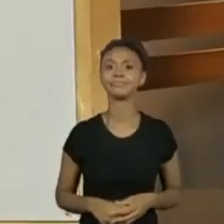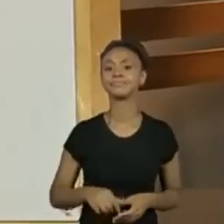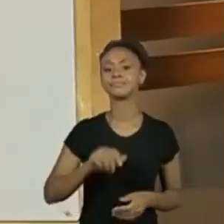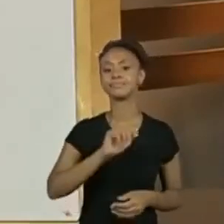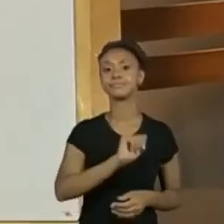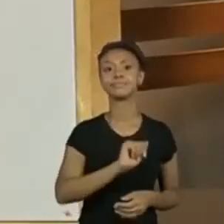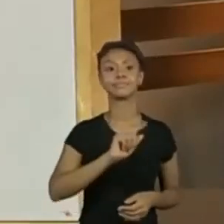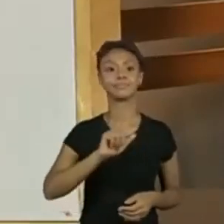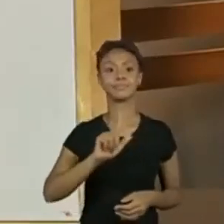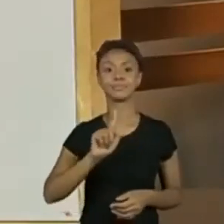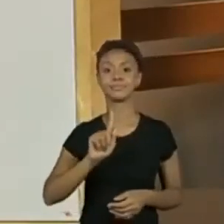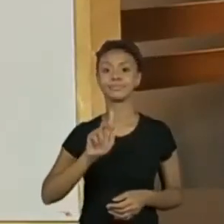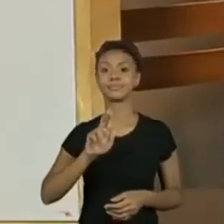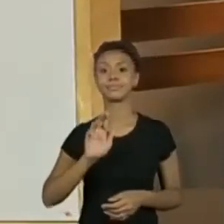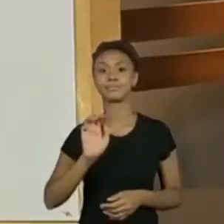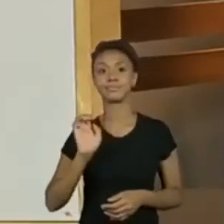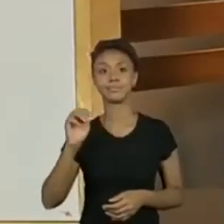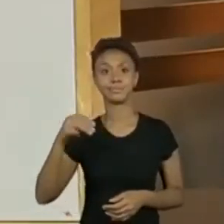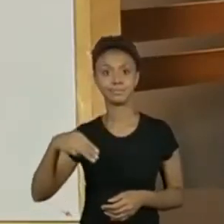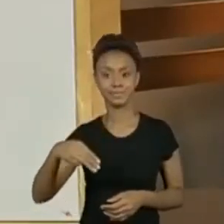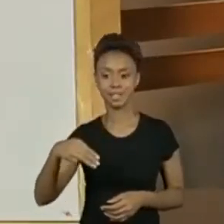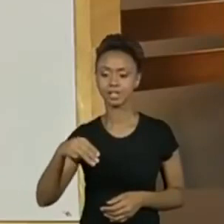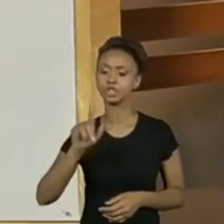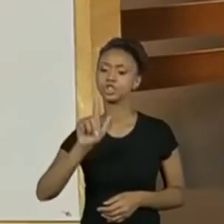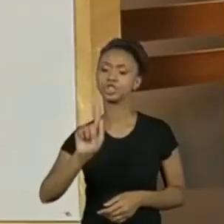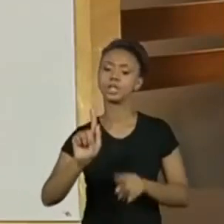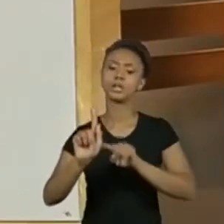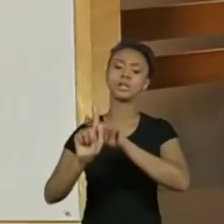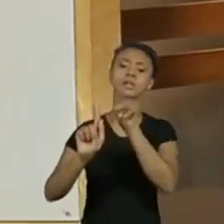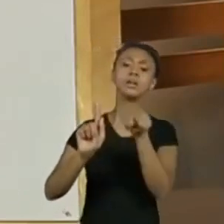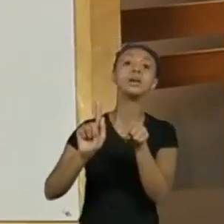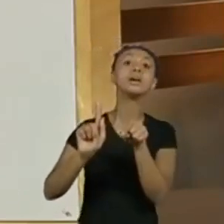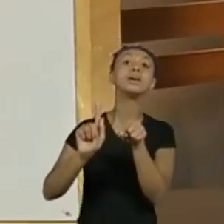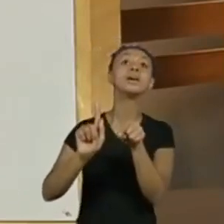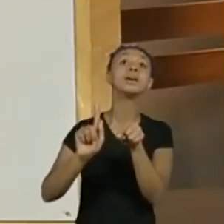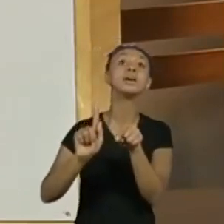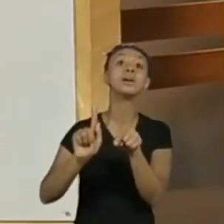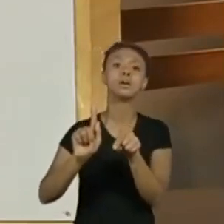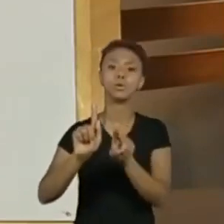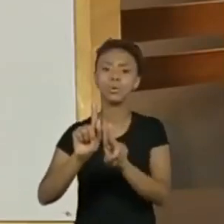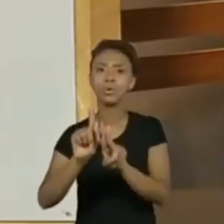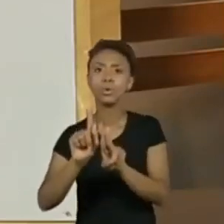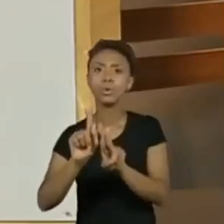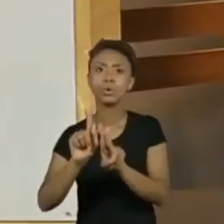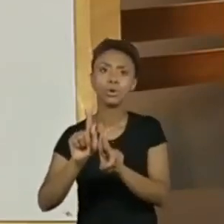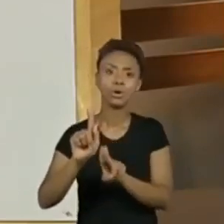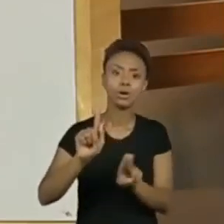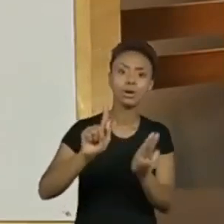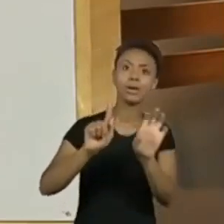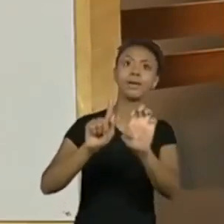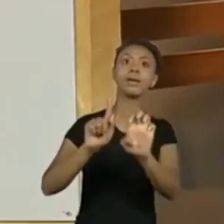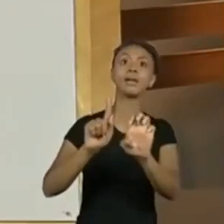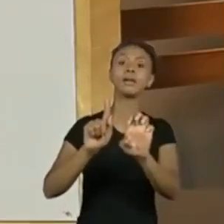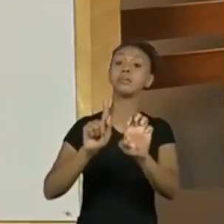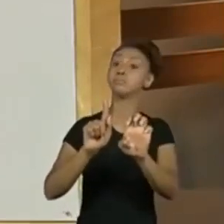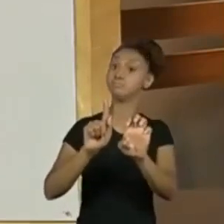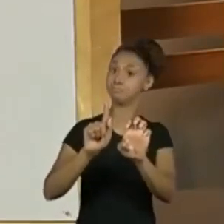Alguém, depois do G, quais letras que vem, professora Kelly? A gente tem o U e a gente tem o